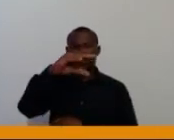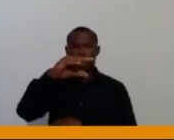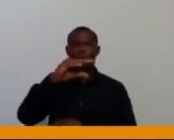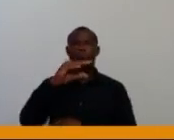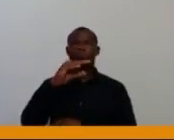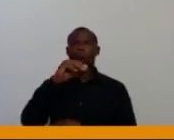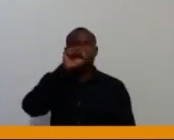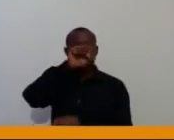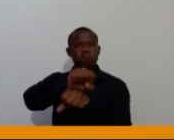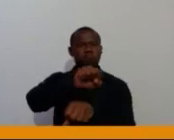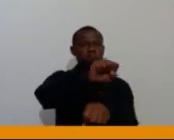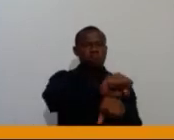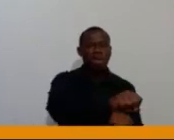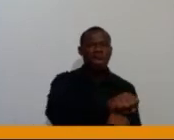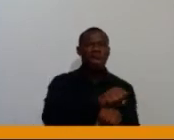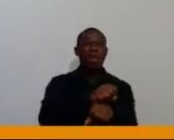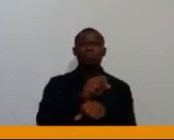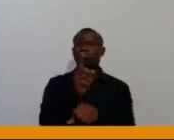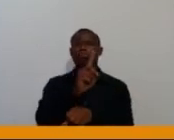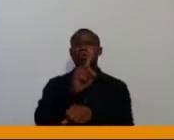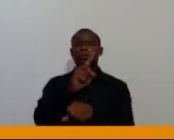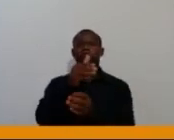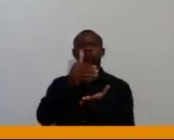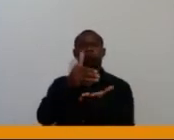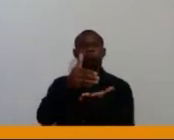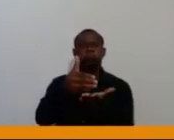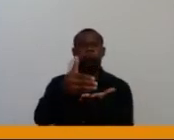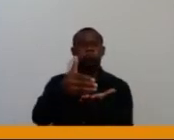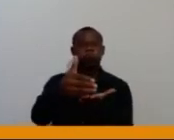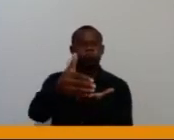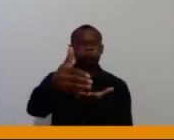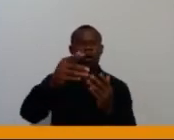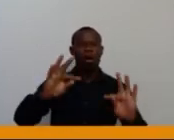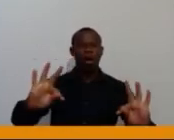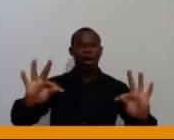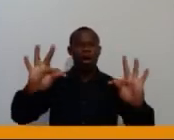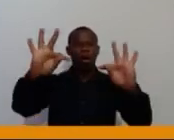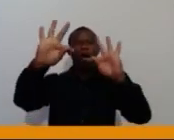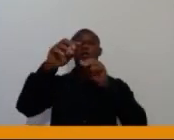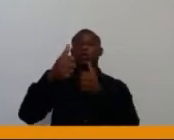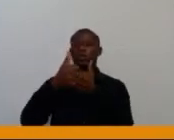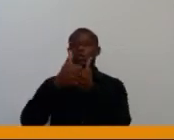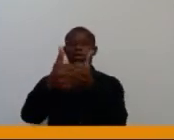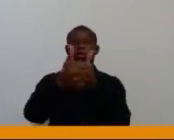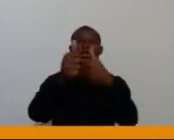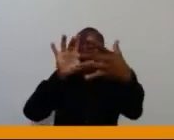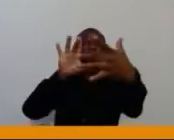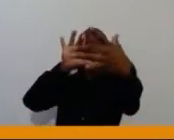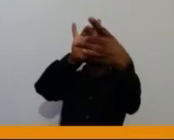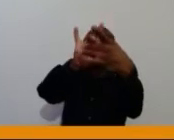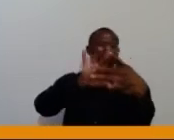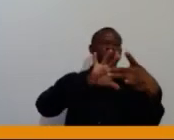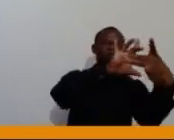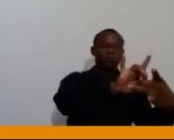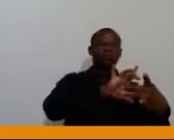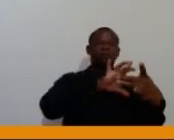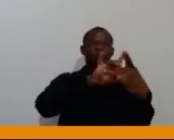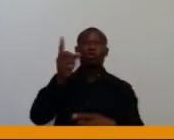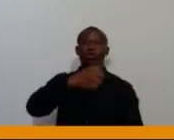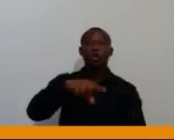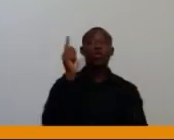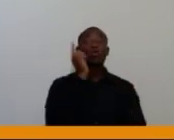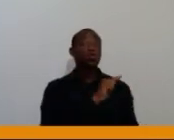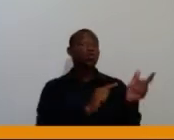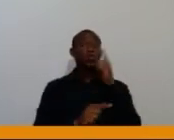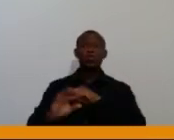e sensível a todo esse processo que estamos todos vivendo, mas